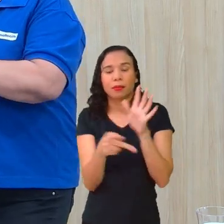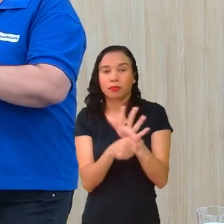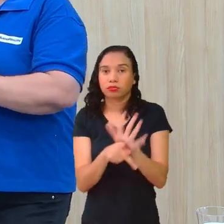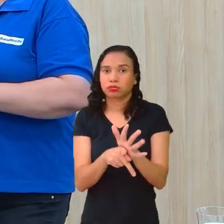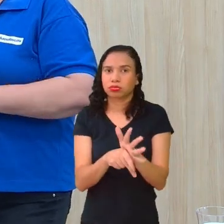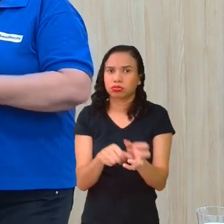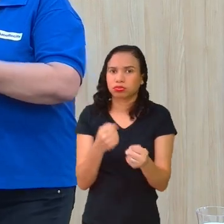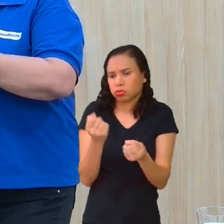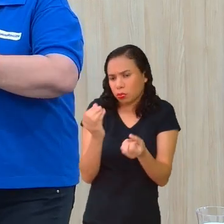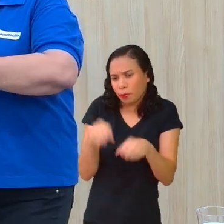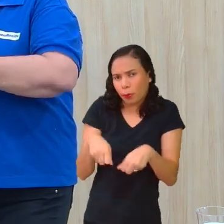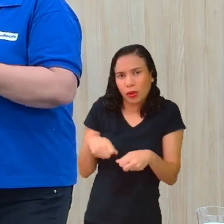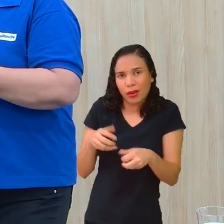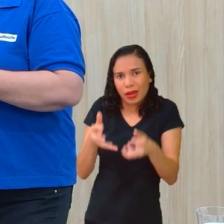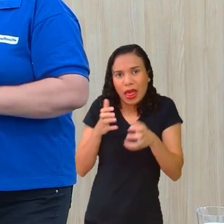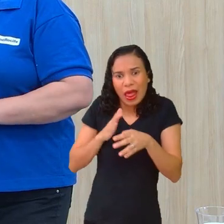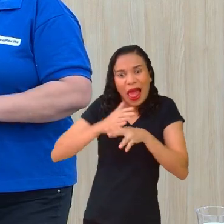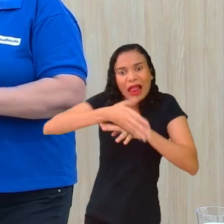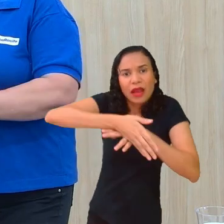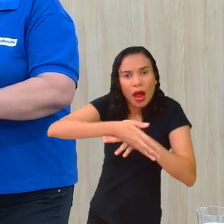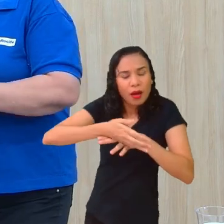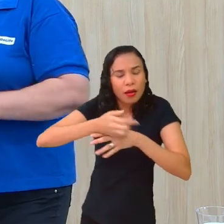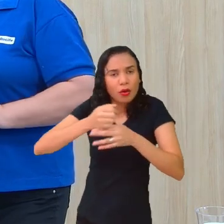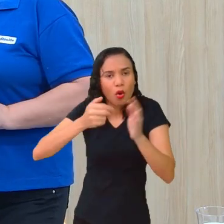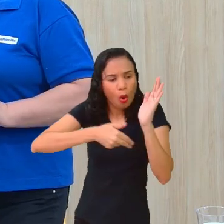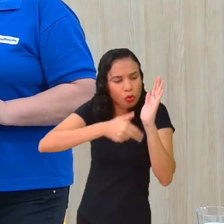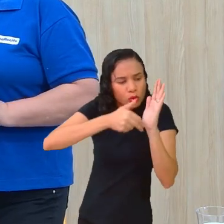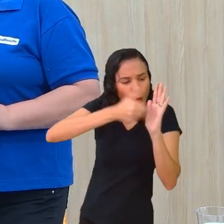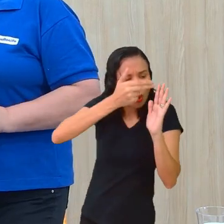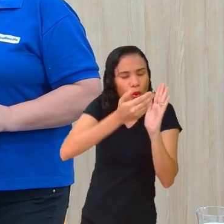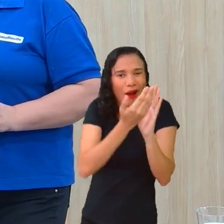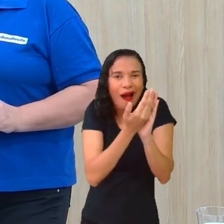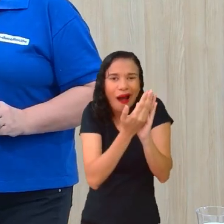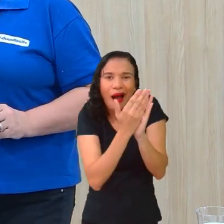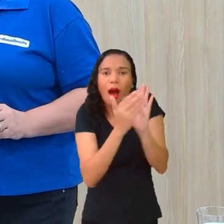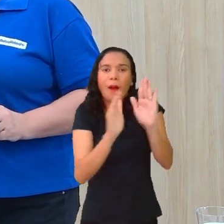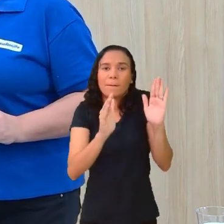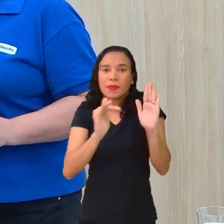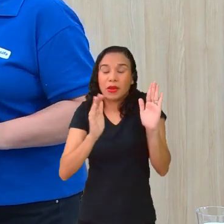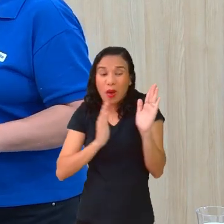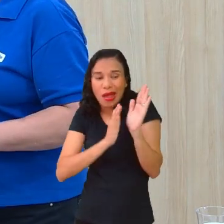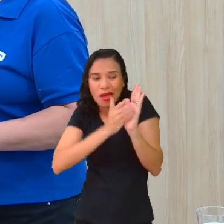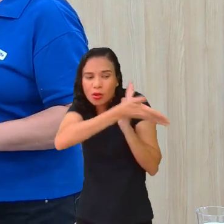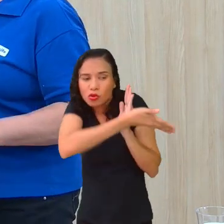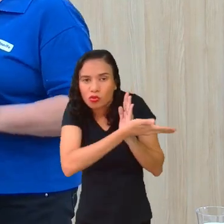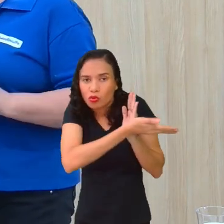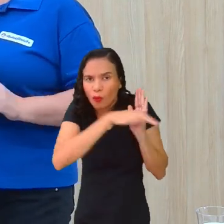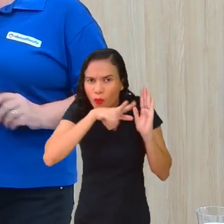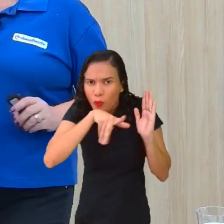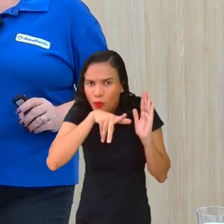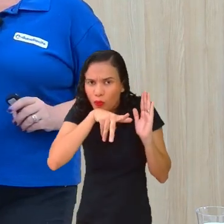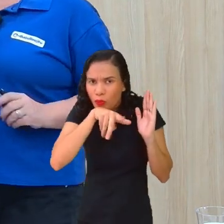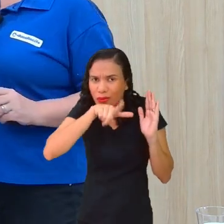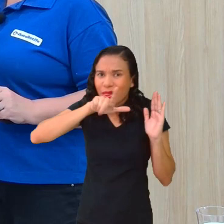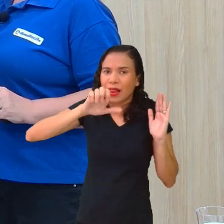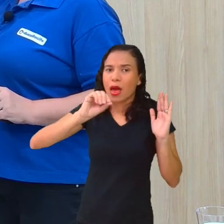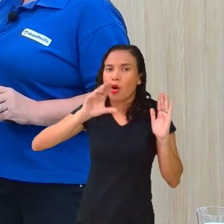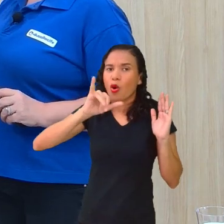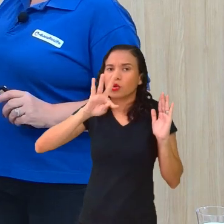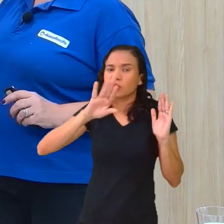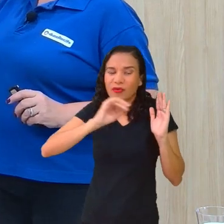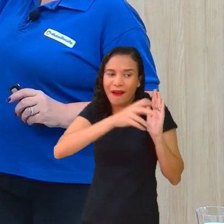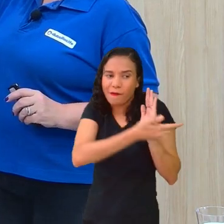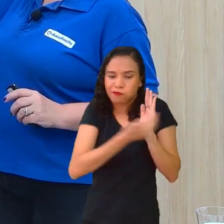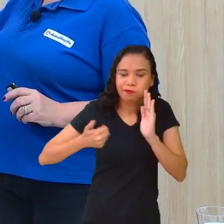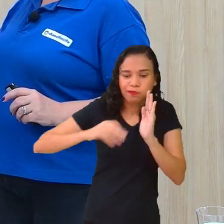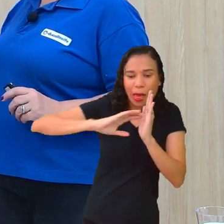os agentes que conseguiram entrar no momento do meu ferimento. Mas ainda a respeito desse ferimento que eu dei como exemplo, a gente vai